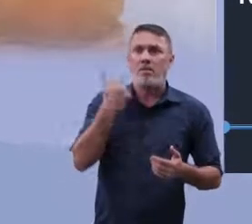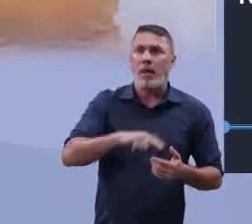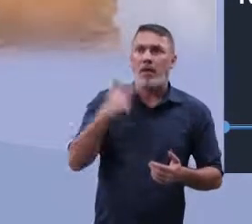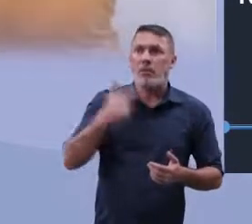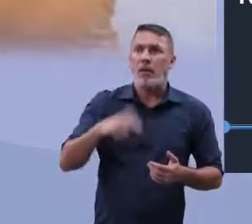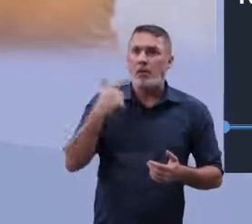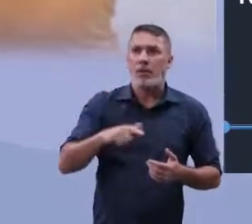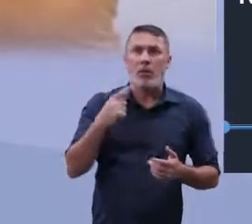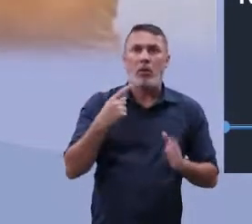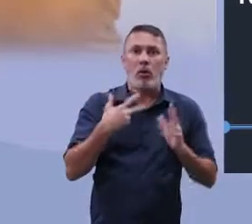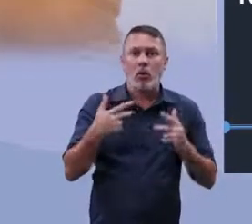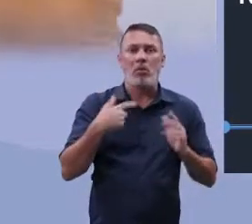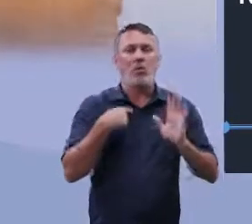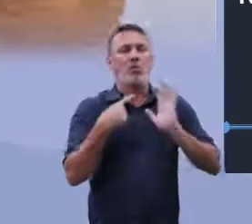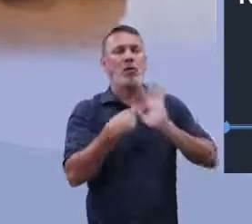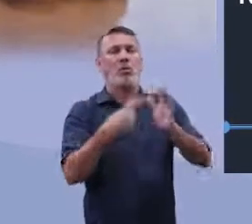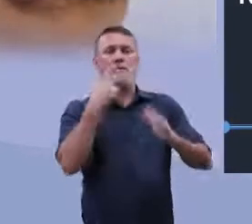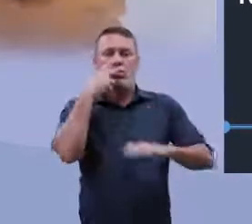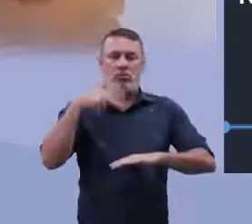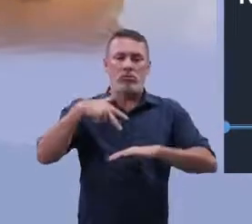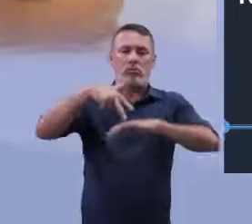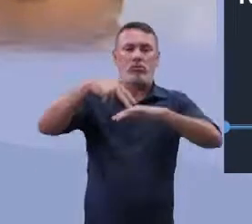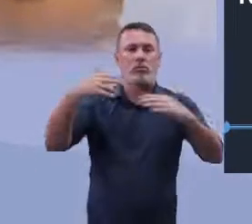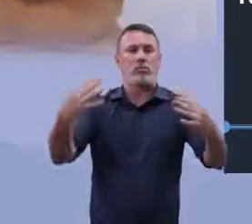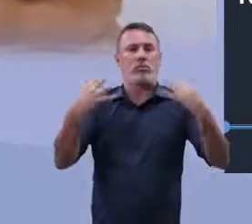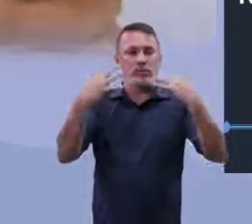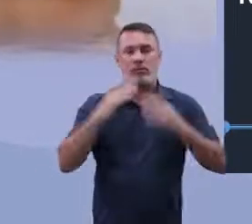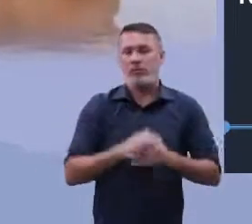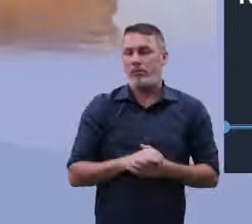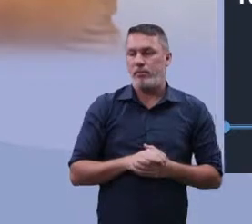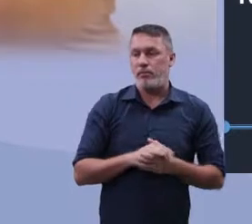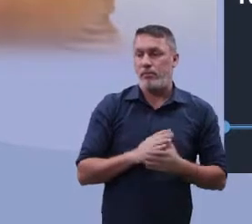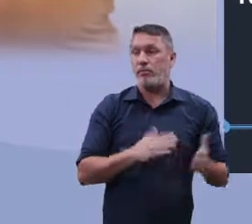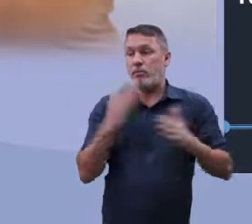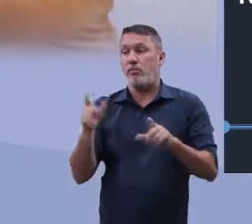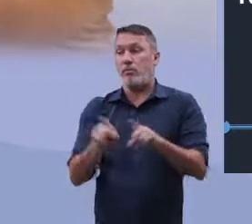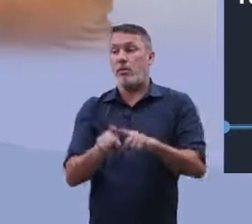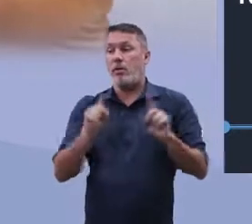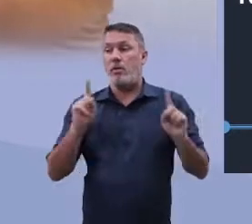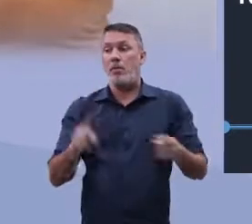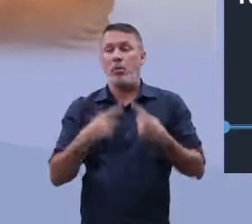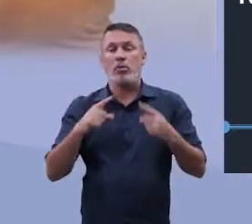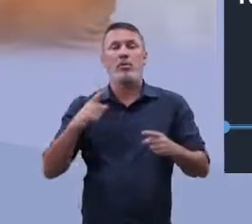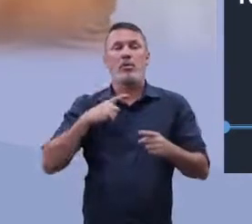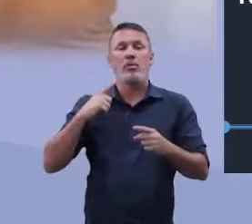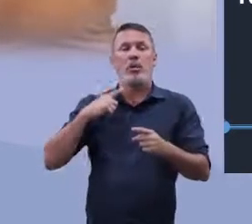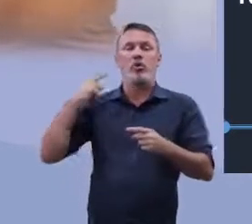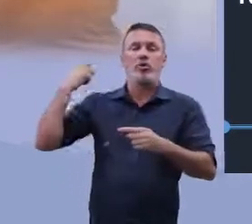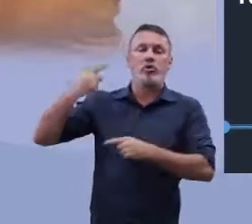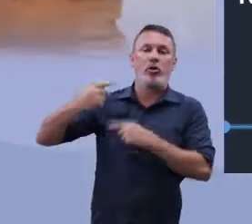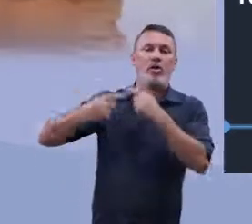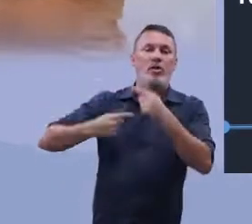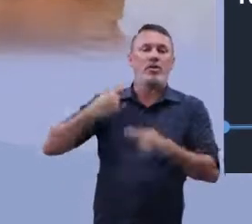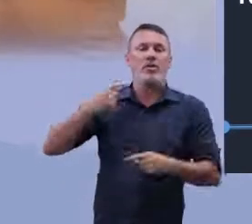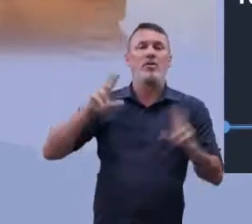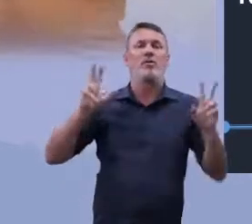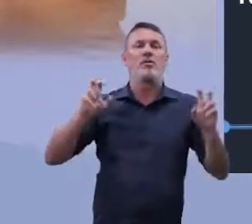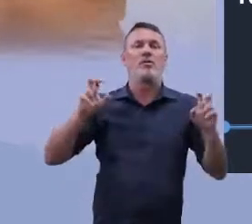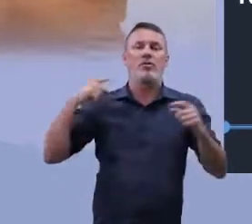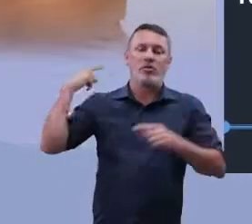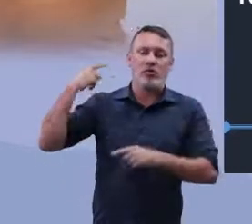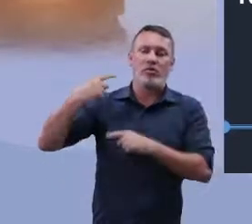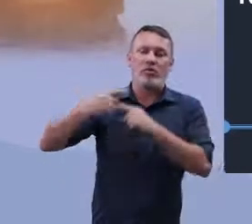coisas, eu vou existir na sociedade, eu vou ter um destaque. Poderia citar também a ideia da música Geração Coca-Cola, de Legião